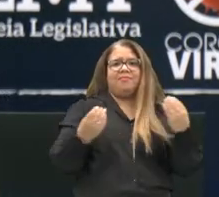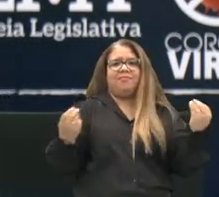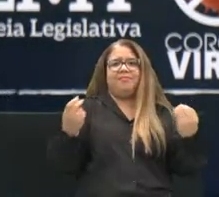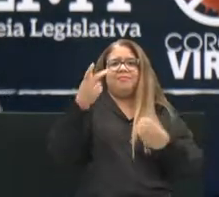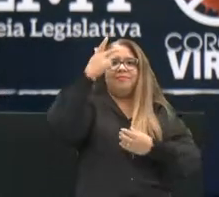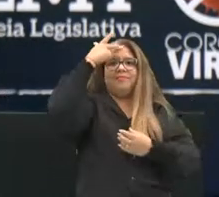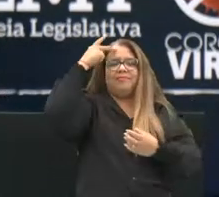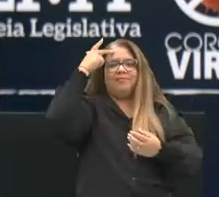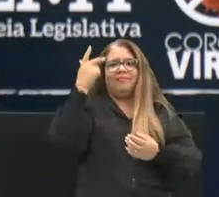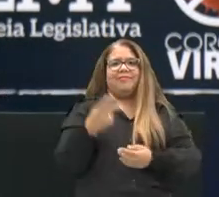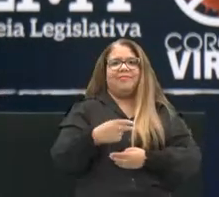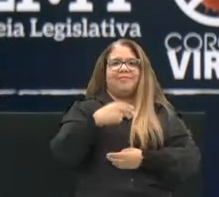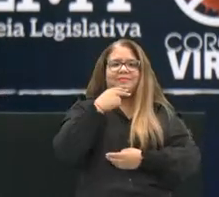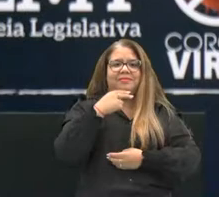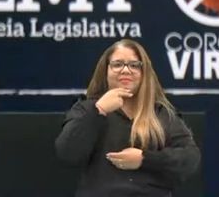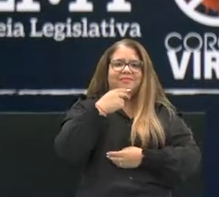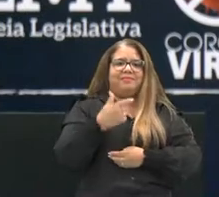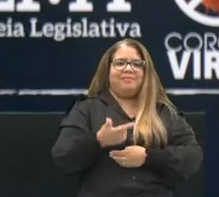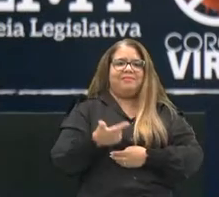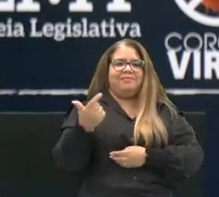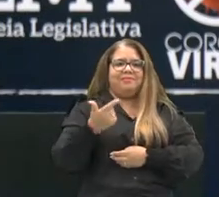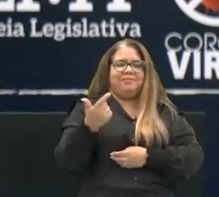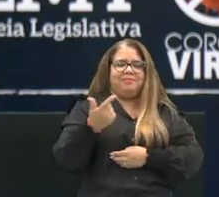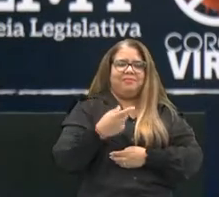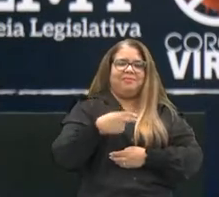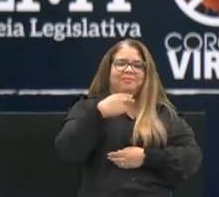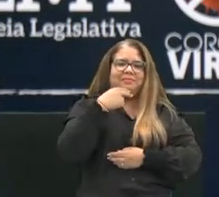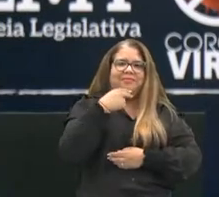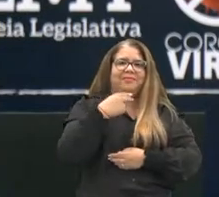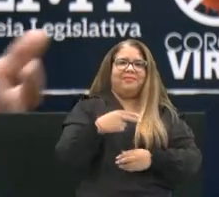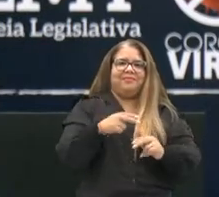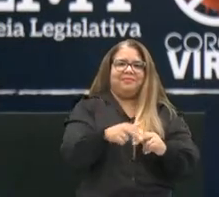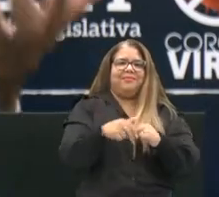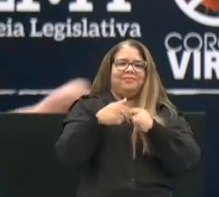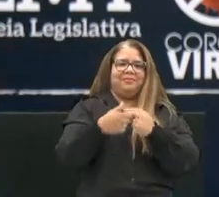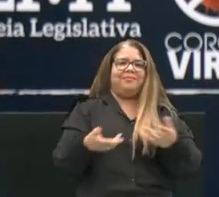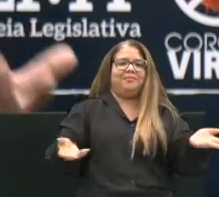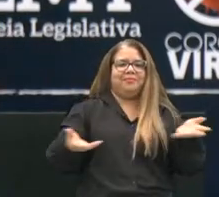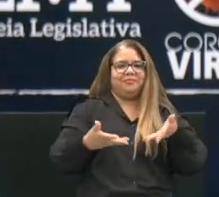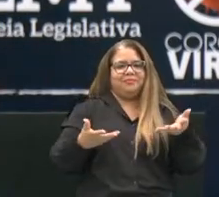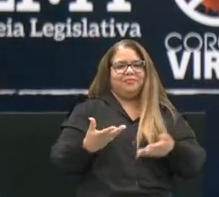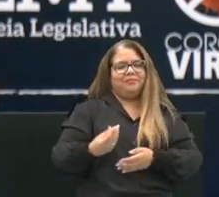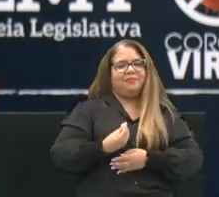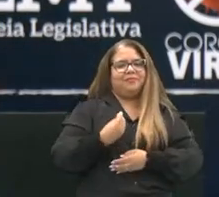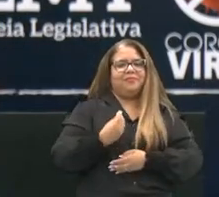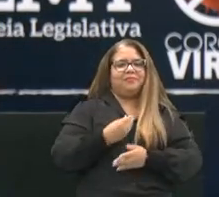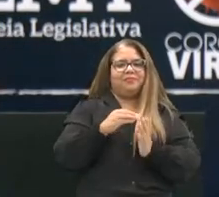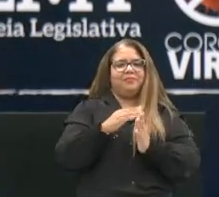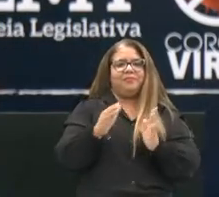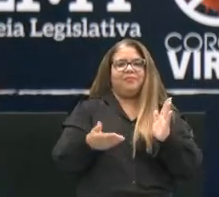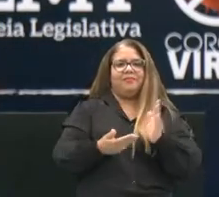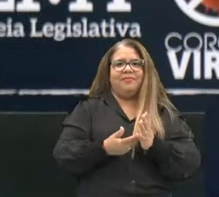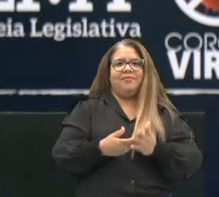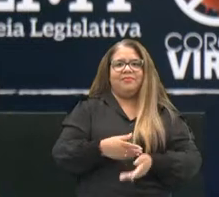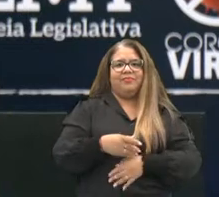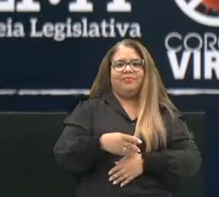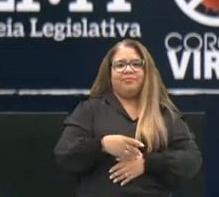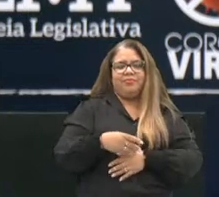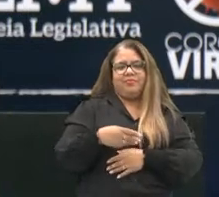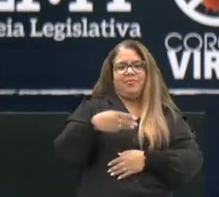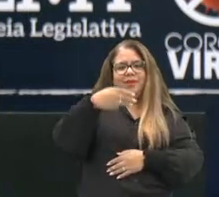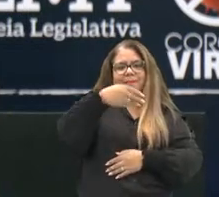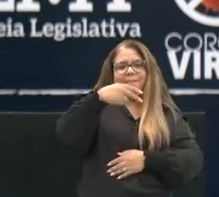netos, bisnetos, né? E pessoas que eu tive a convivência a vida toda, né? Aqui eu vejo tia Marina,